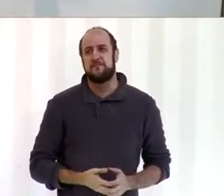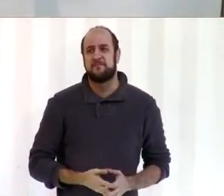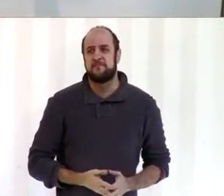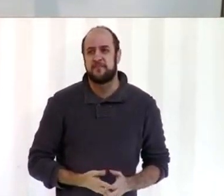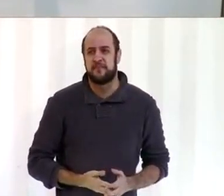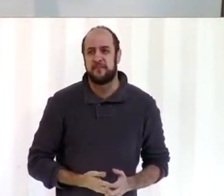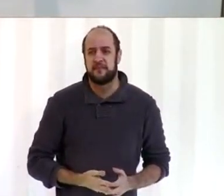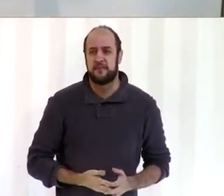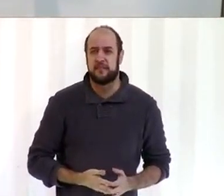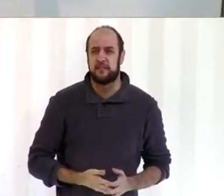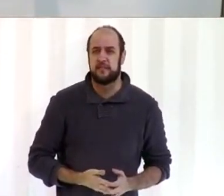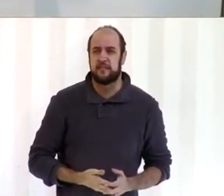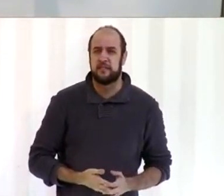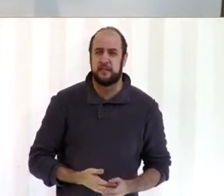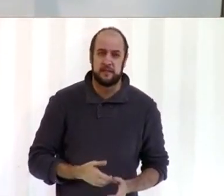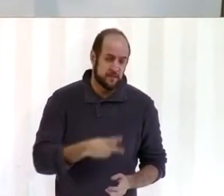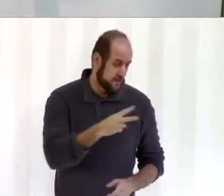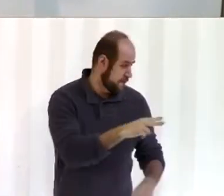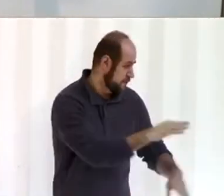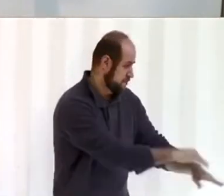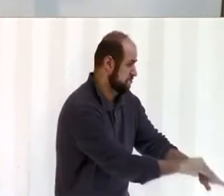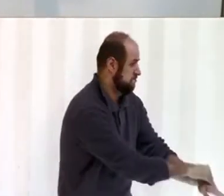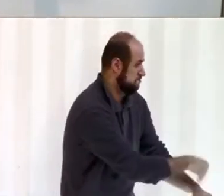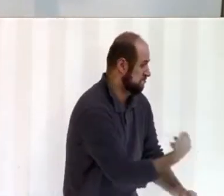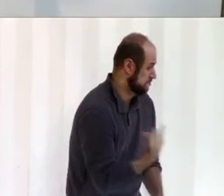E ele então diz para George Miller: George Miller,